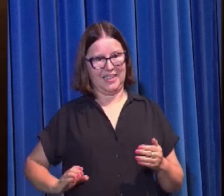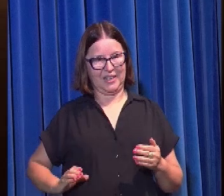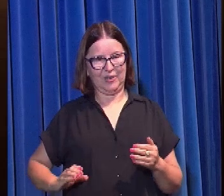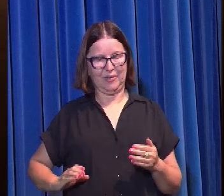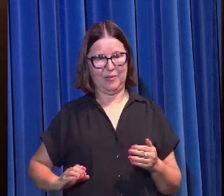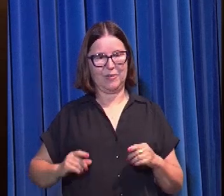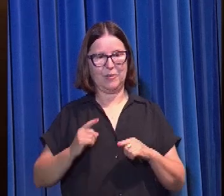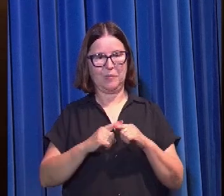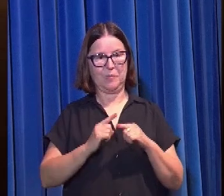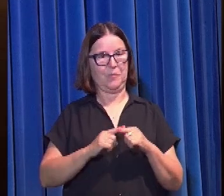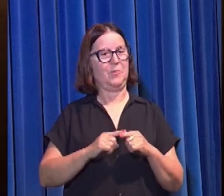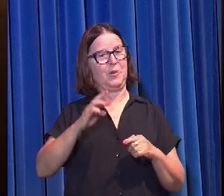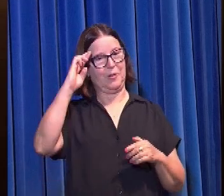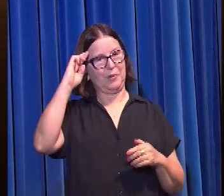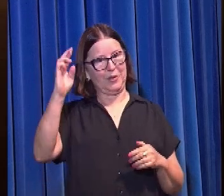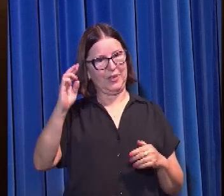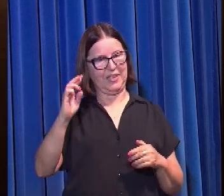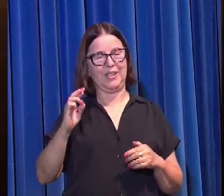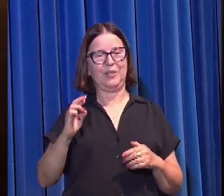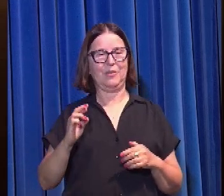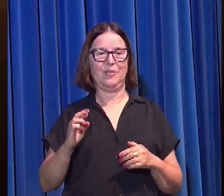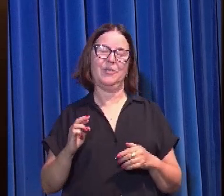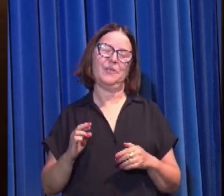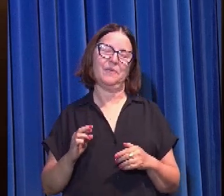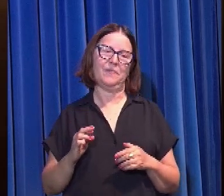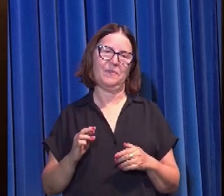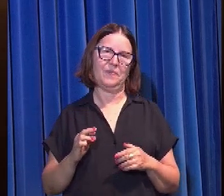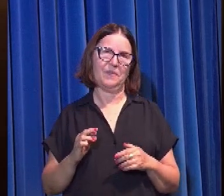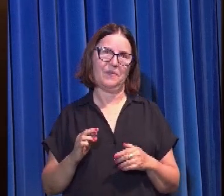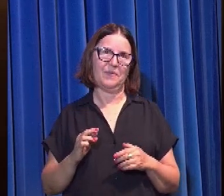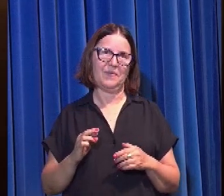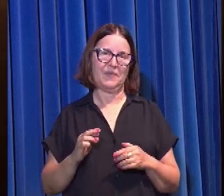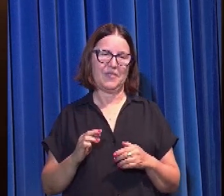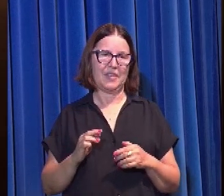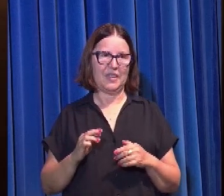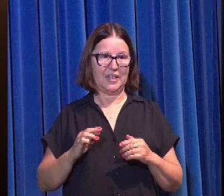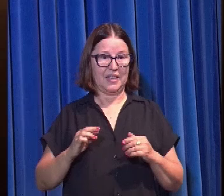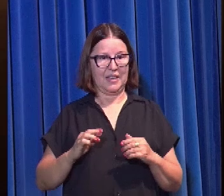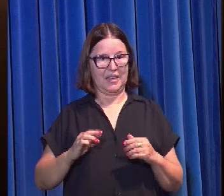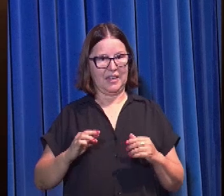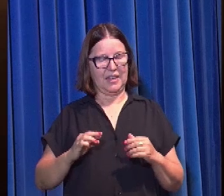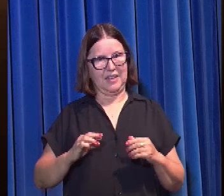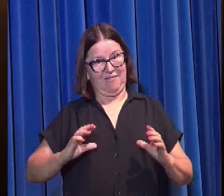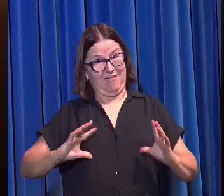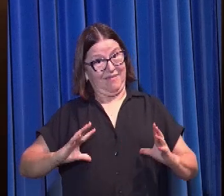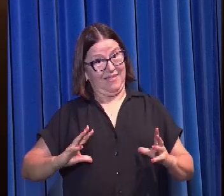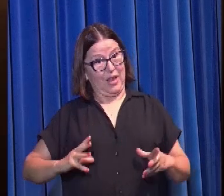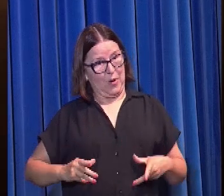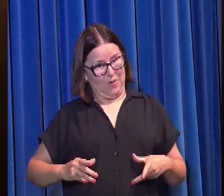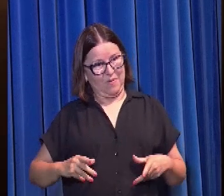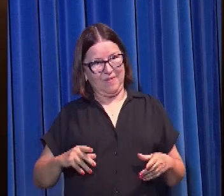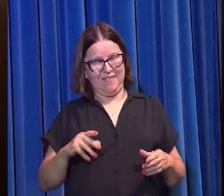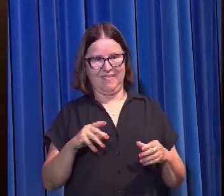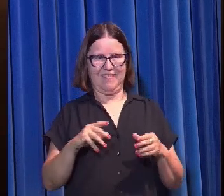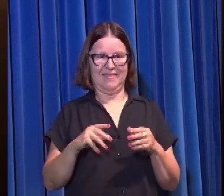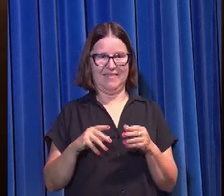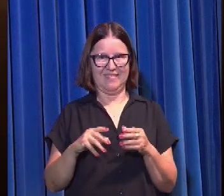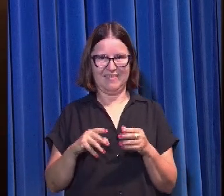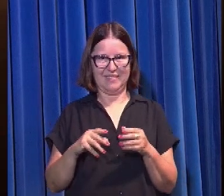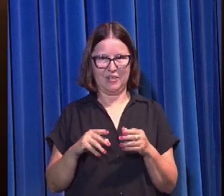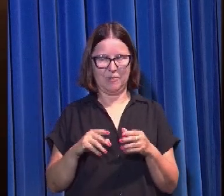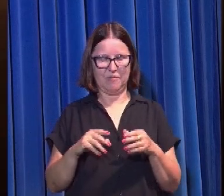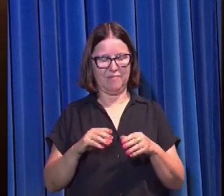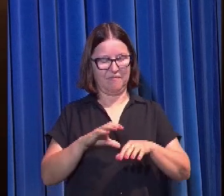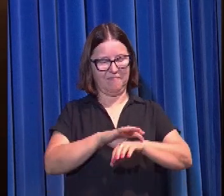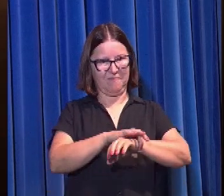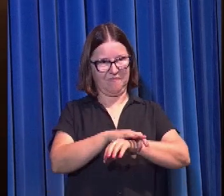e consolidado pelo auxílio de toda a junta, segundo a justa cooperação de cada parte, efetua o